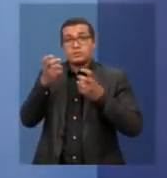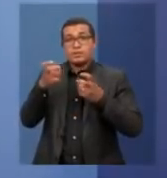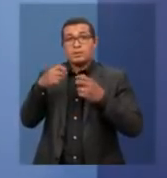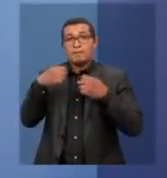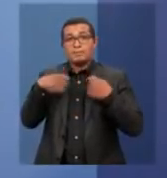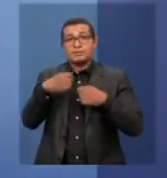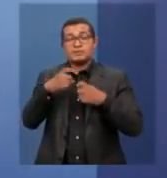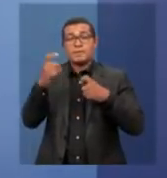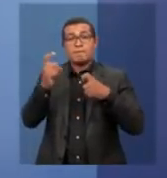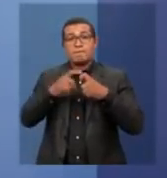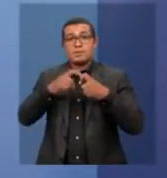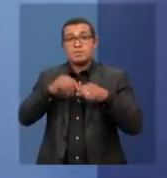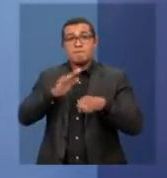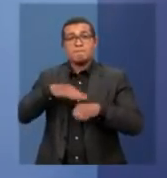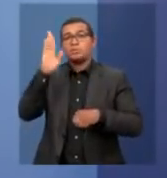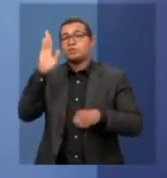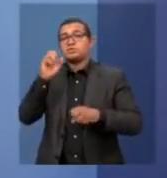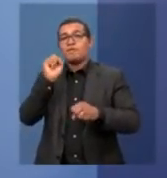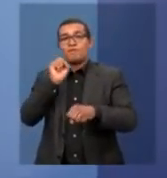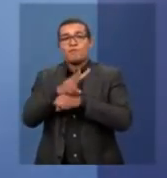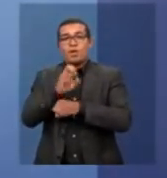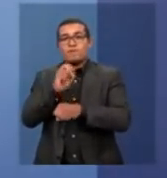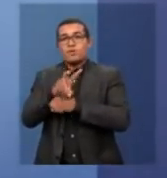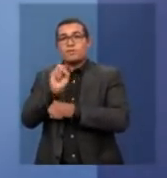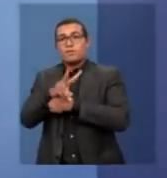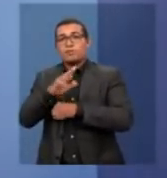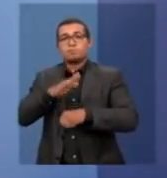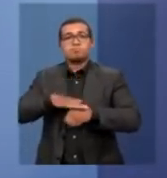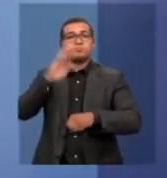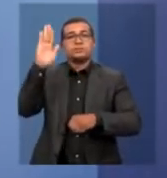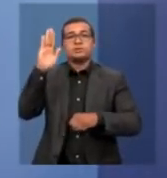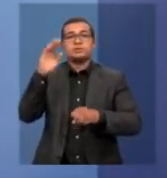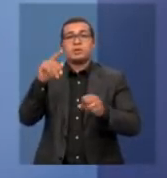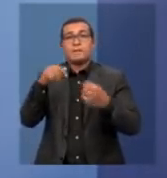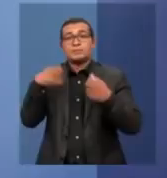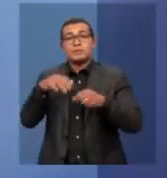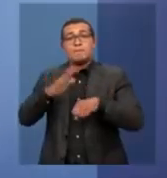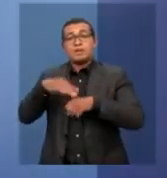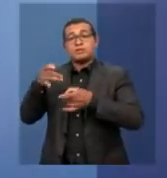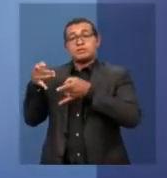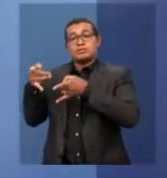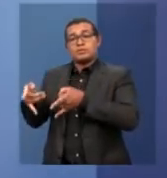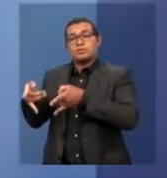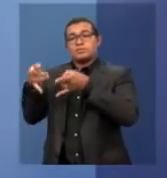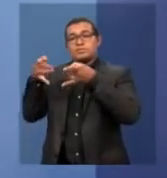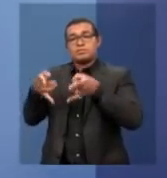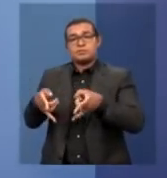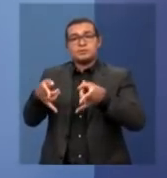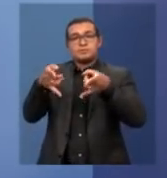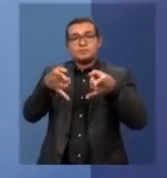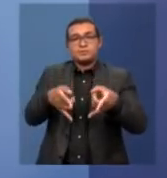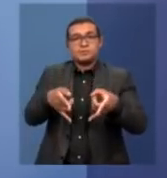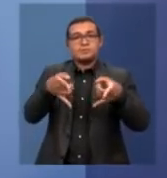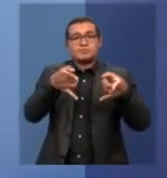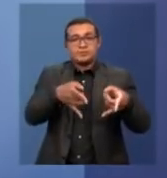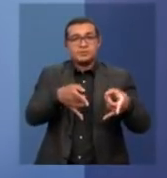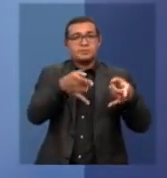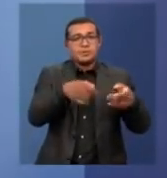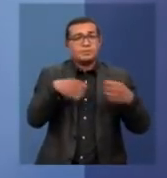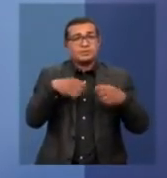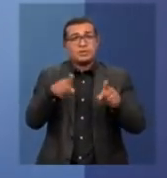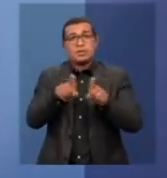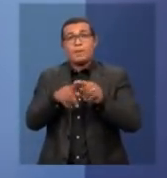mais médicos mais vagas nos hospitais nós precisamos de mais leitos não tem precisamos de mais meios especializados na geriatria